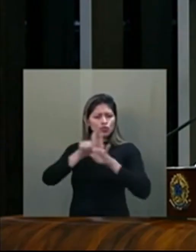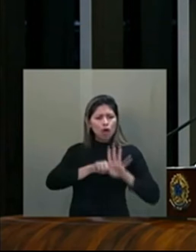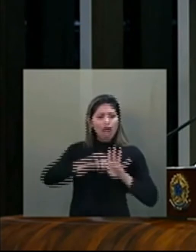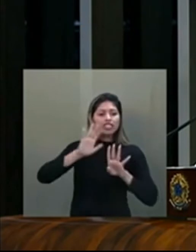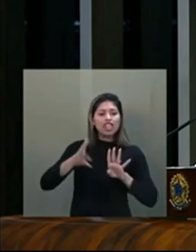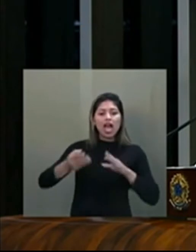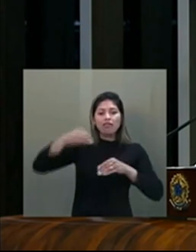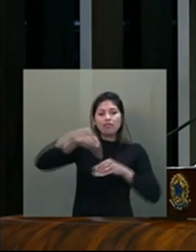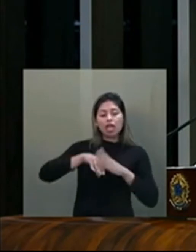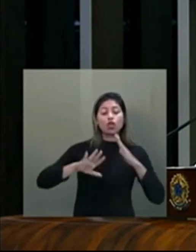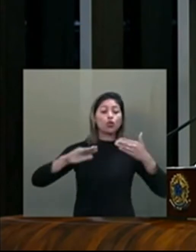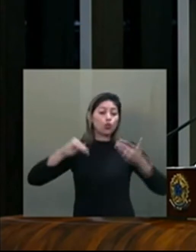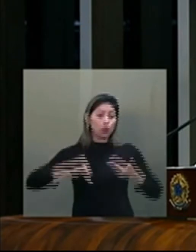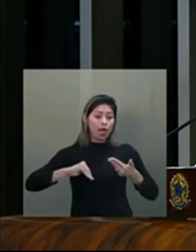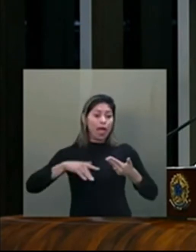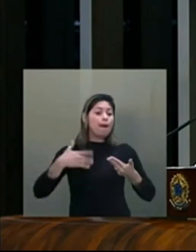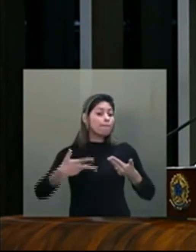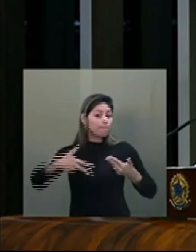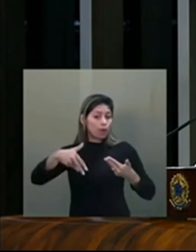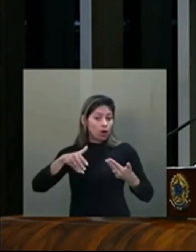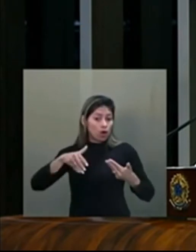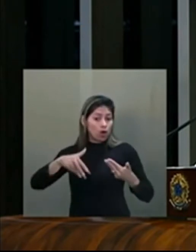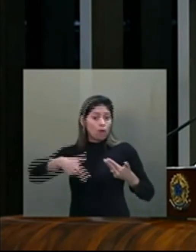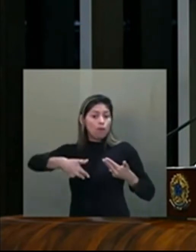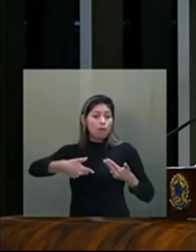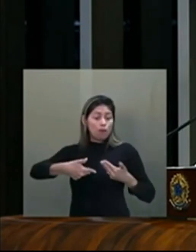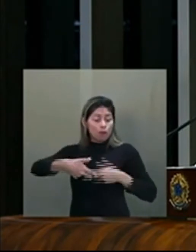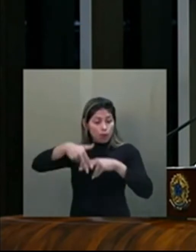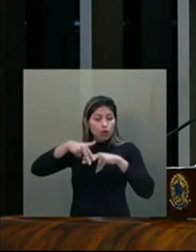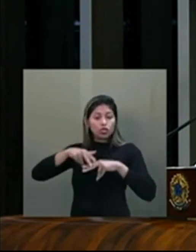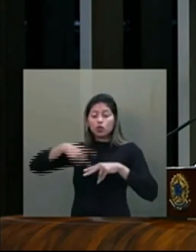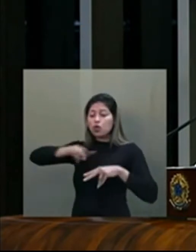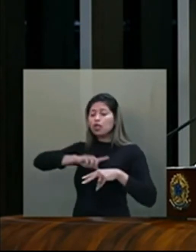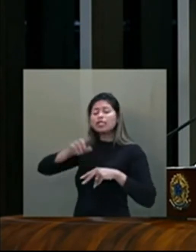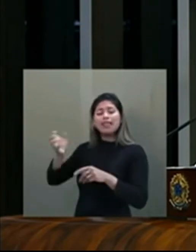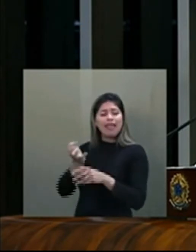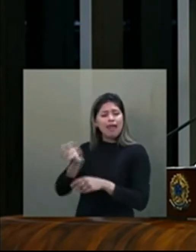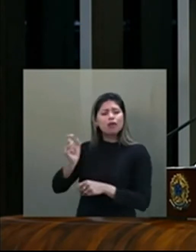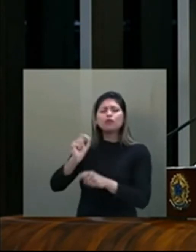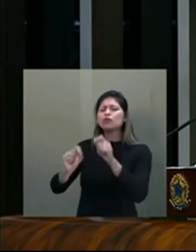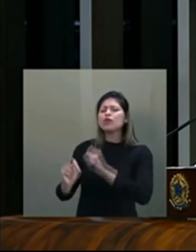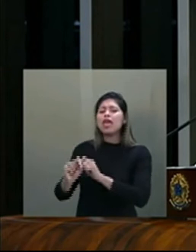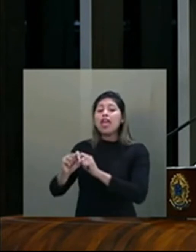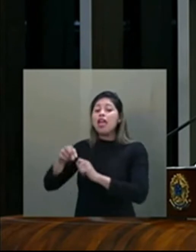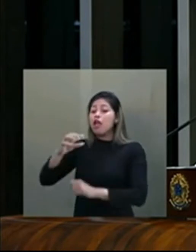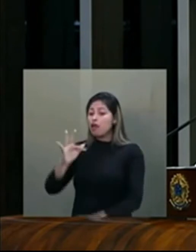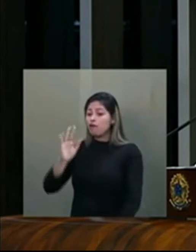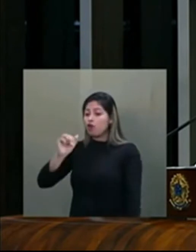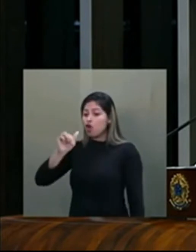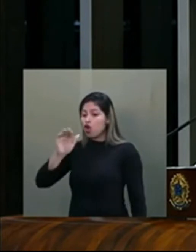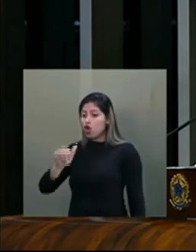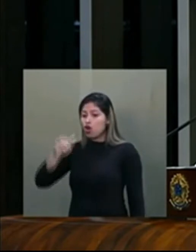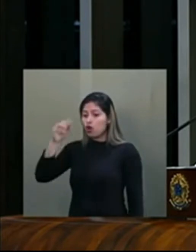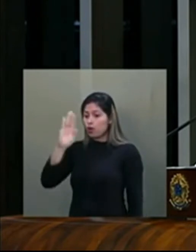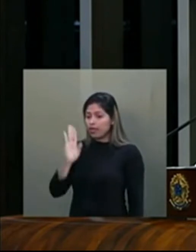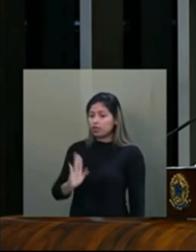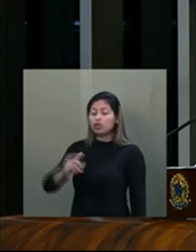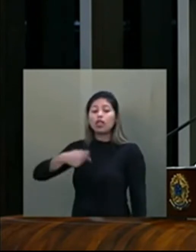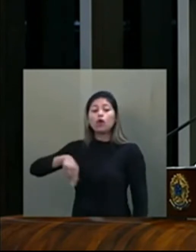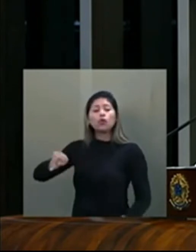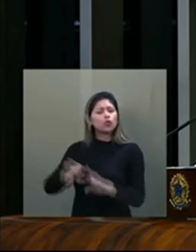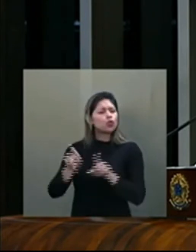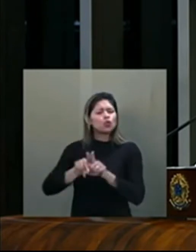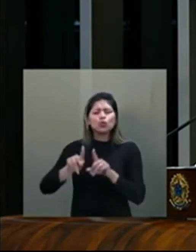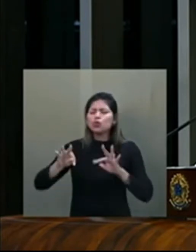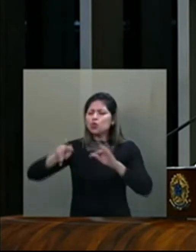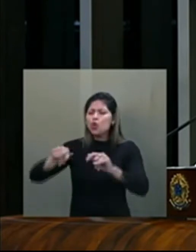de 700 profissionais da enfermagem mortos durante pandemia da covid-19 ela lembrou que o